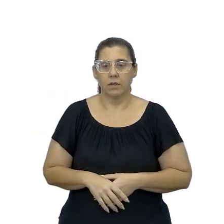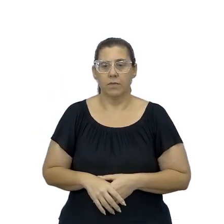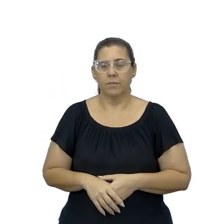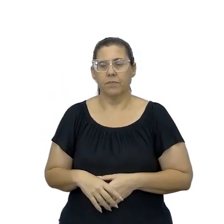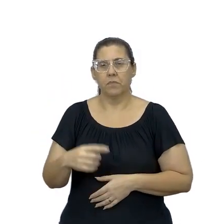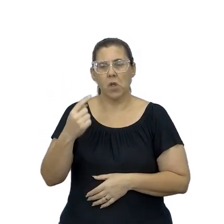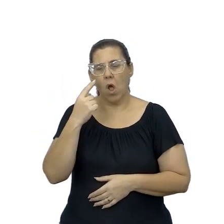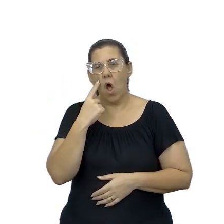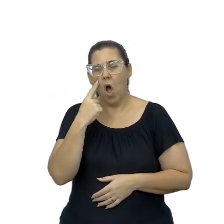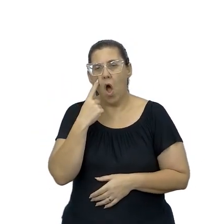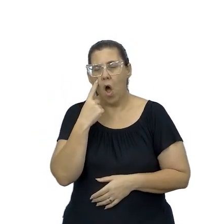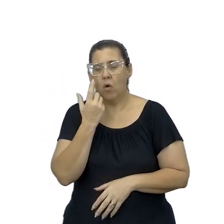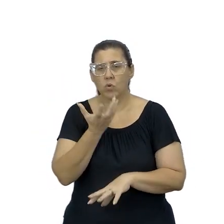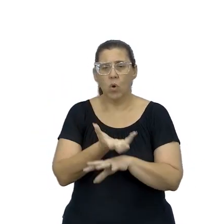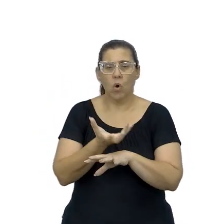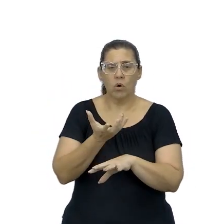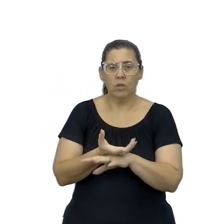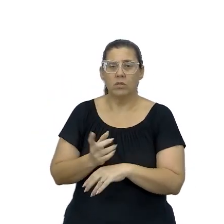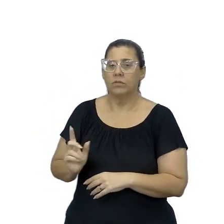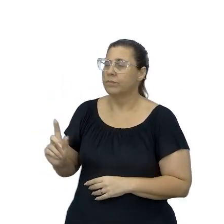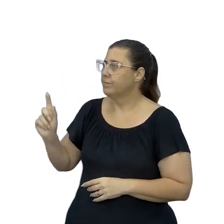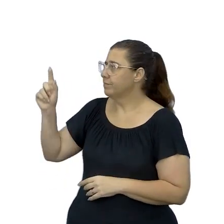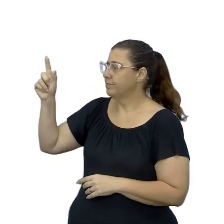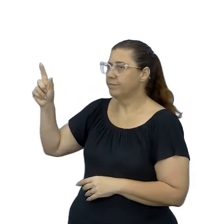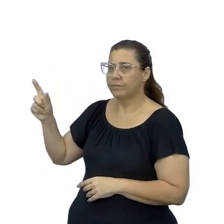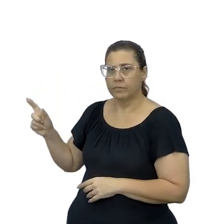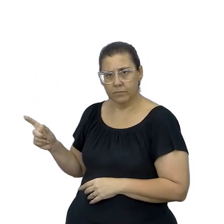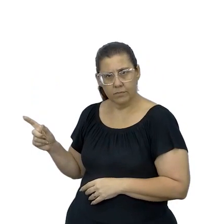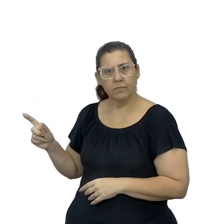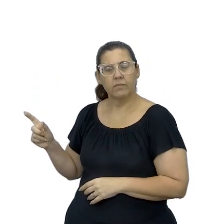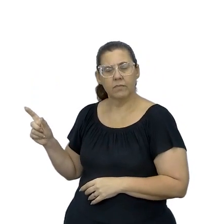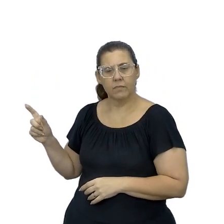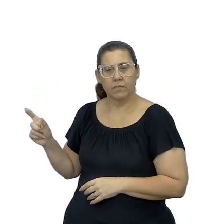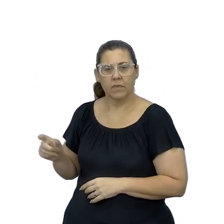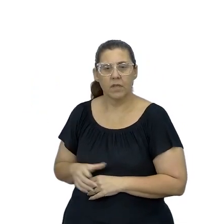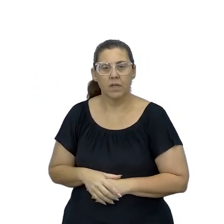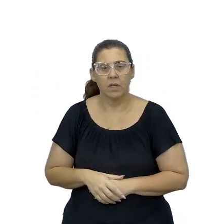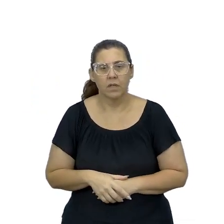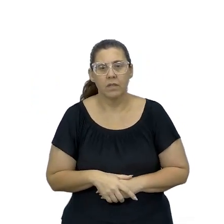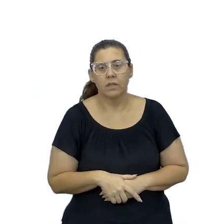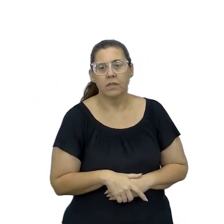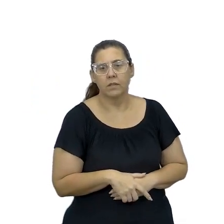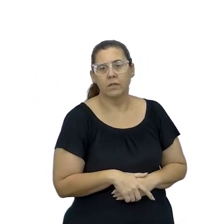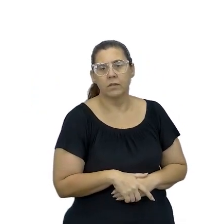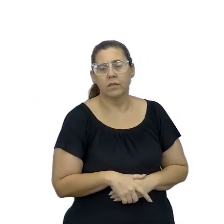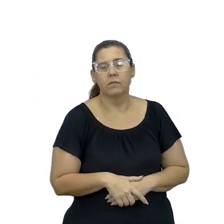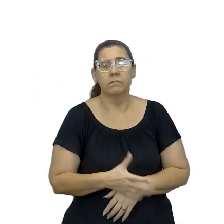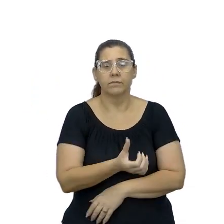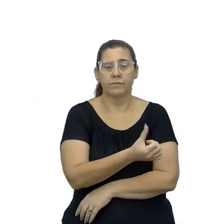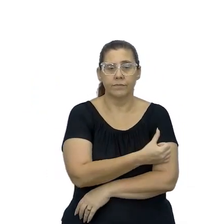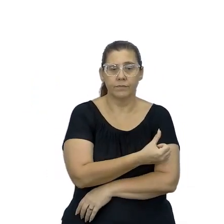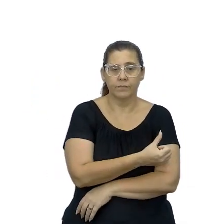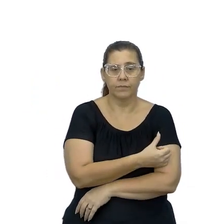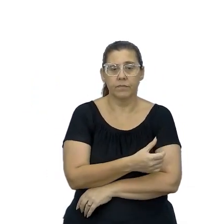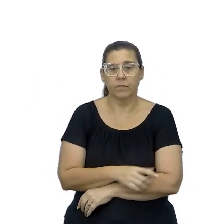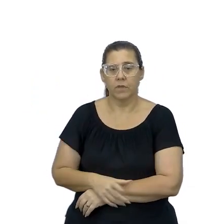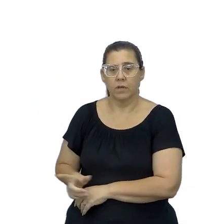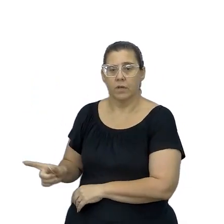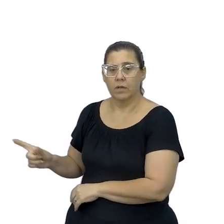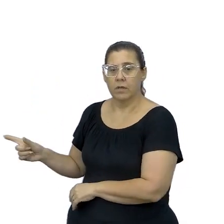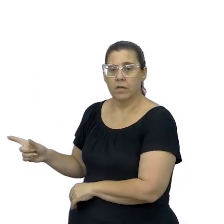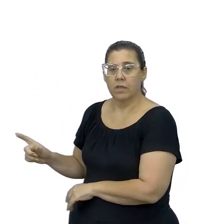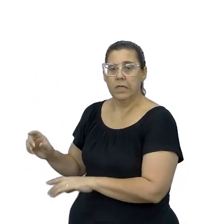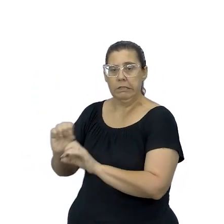Olhem lá os conteúdos, ó, forma, estrutura e movimentos da Terra, né, para o sexto ano. E sistema do